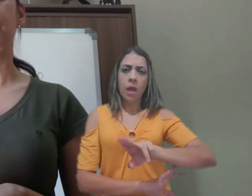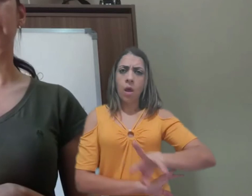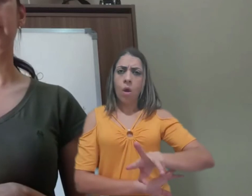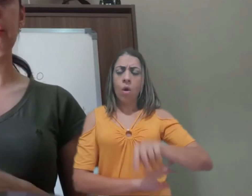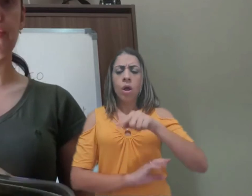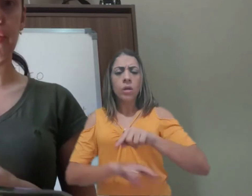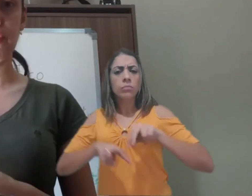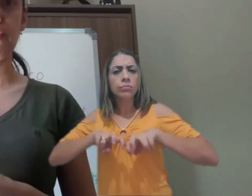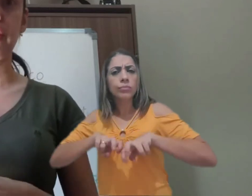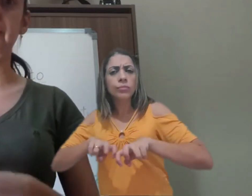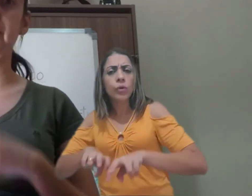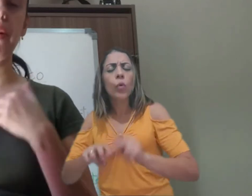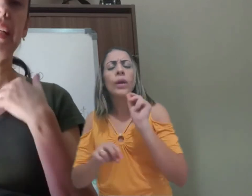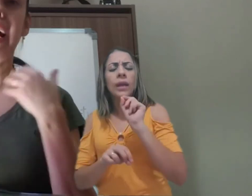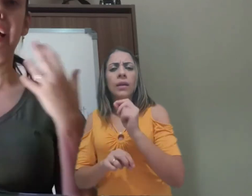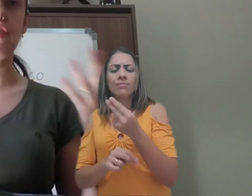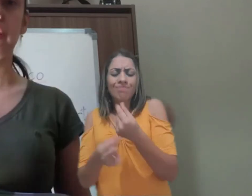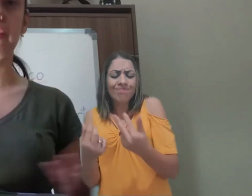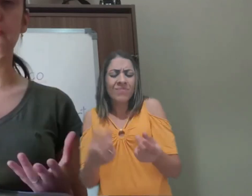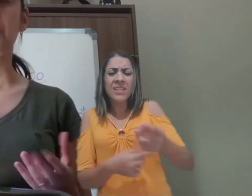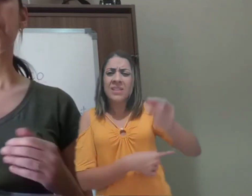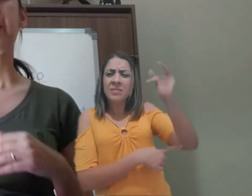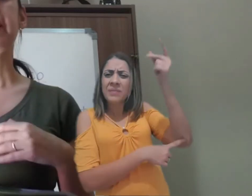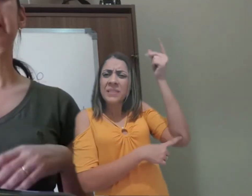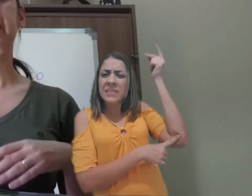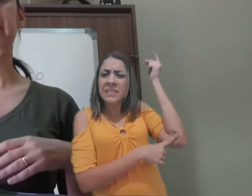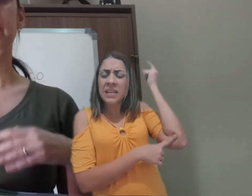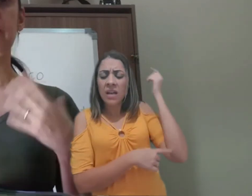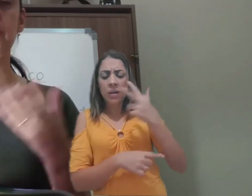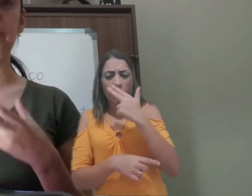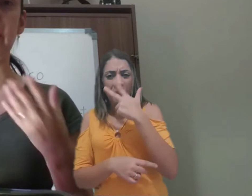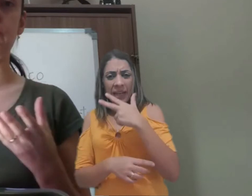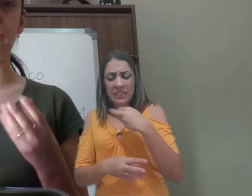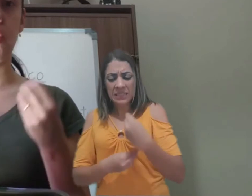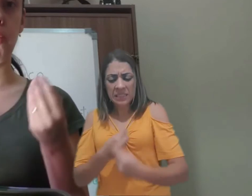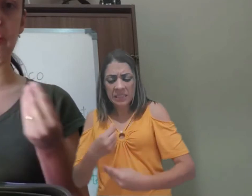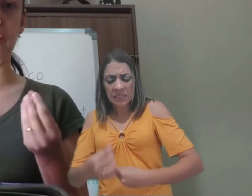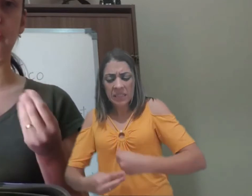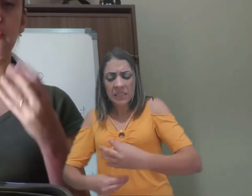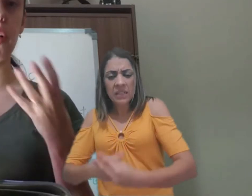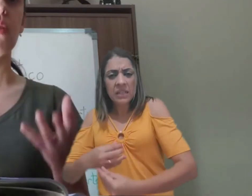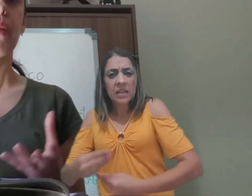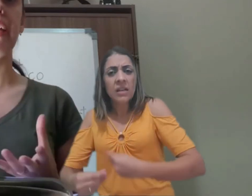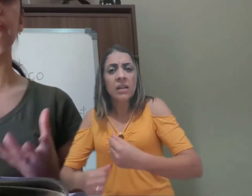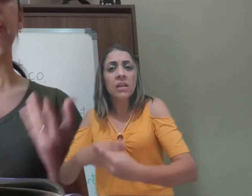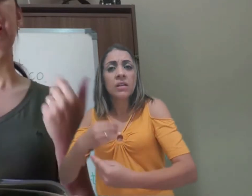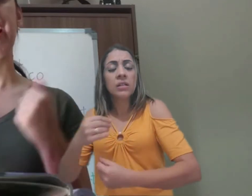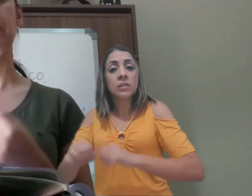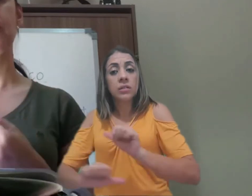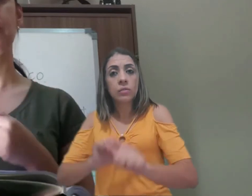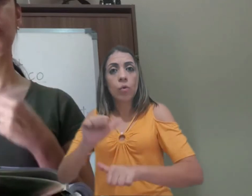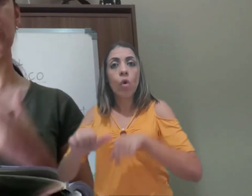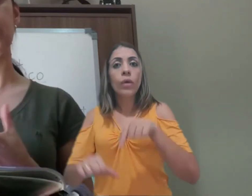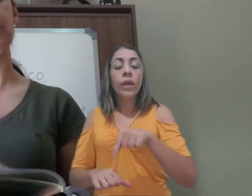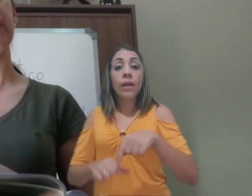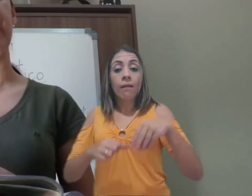partir de seres vivos que viveram há milhares de anos. E nesse processo de decomposição que não foi completo, acabou